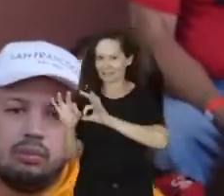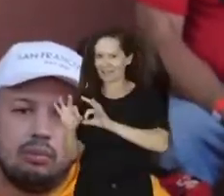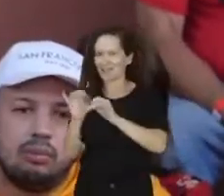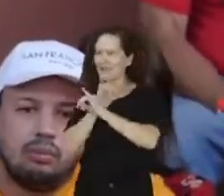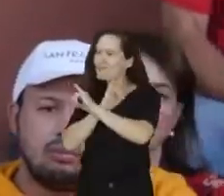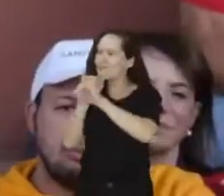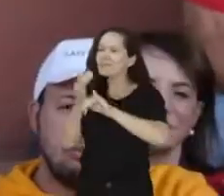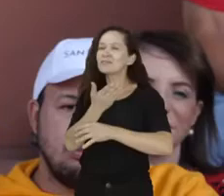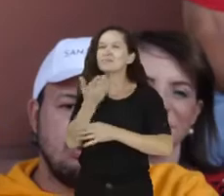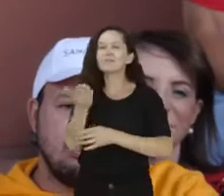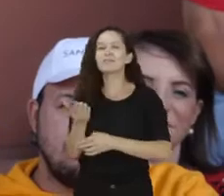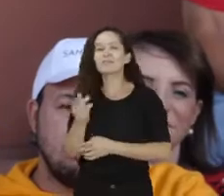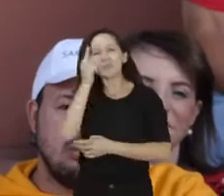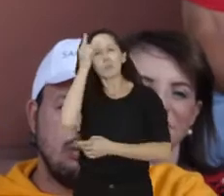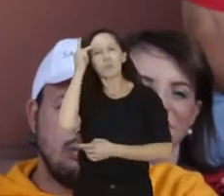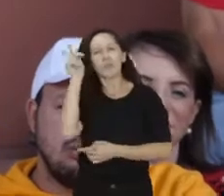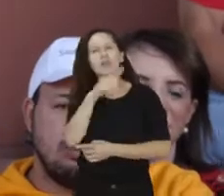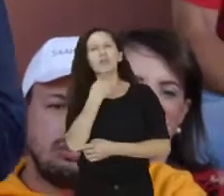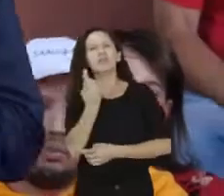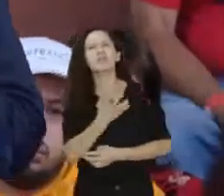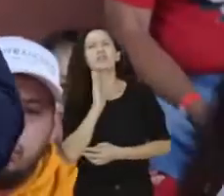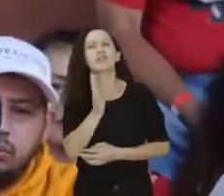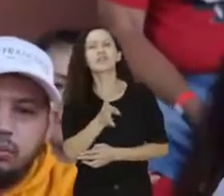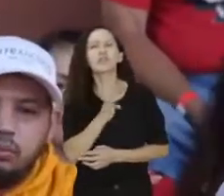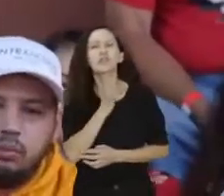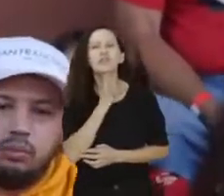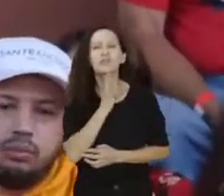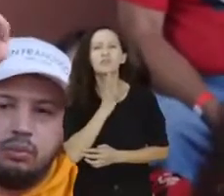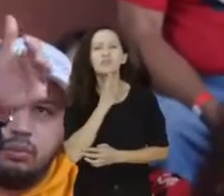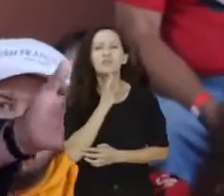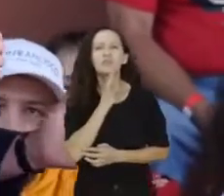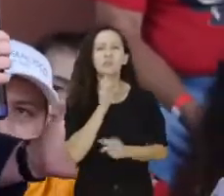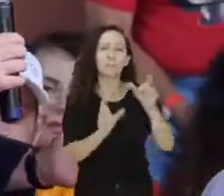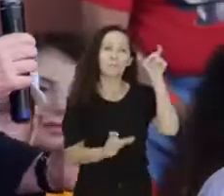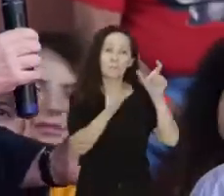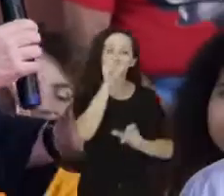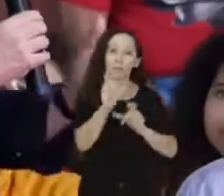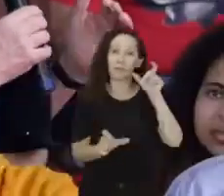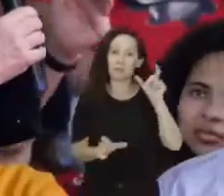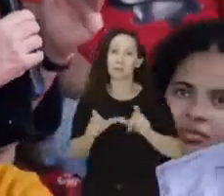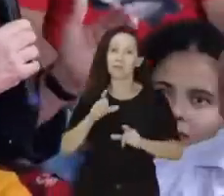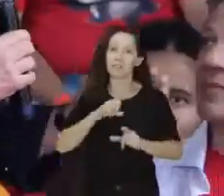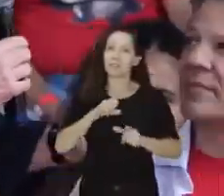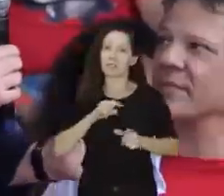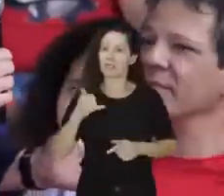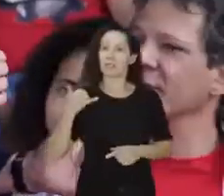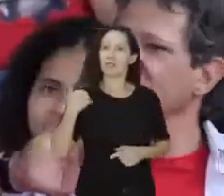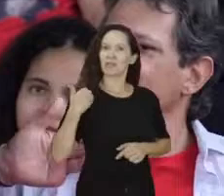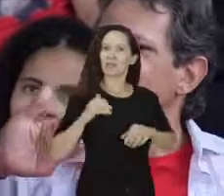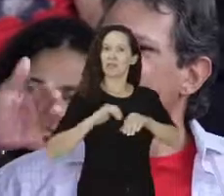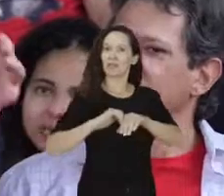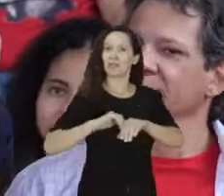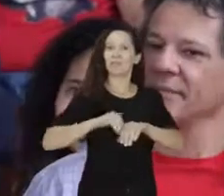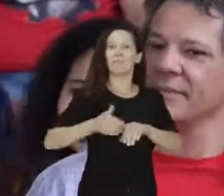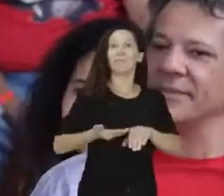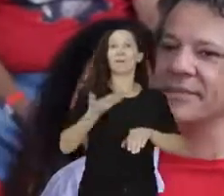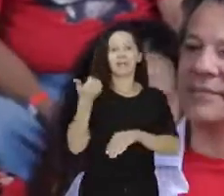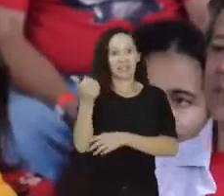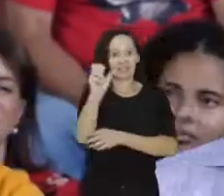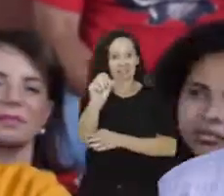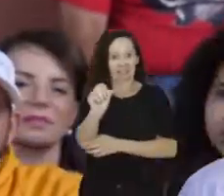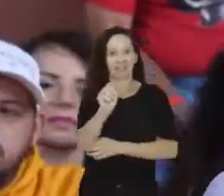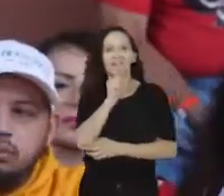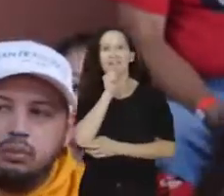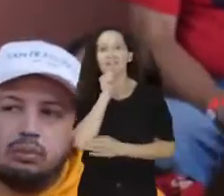a gente conhecer que tem mais de 16 anos de idade e não tem um título, a gente vai falar para o